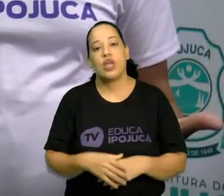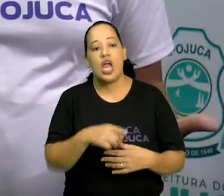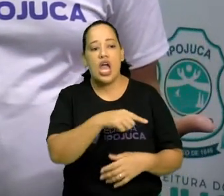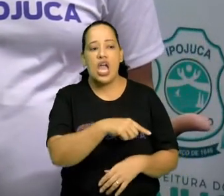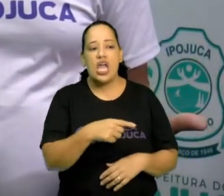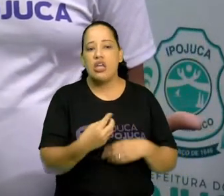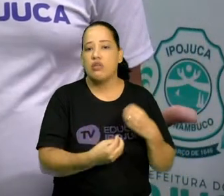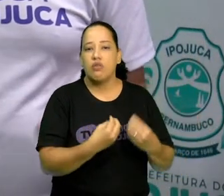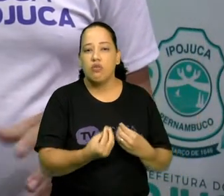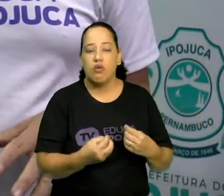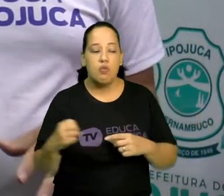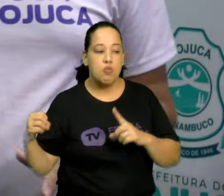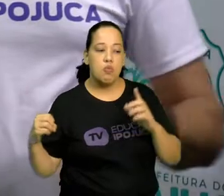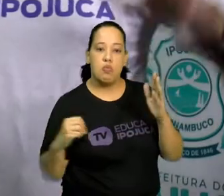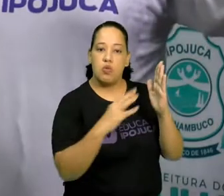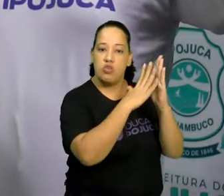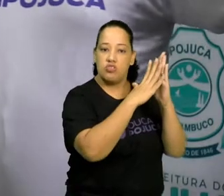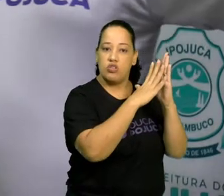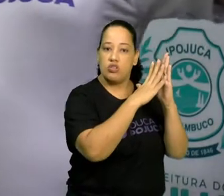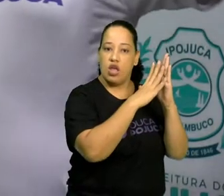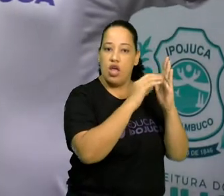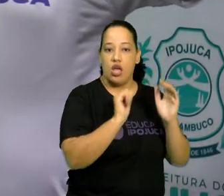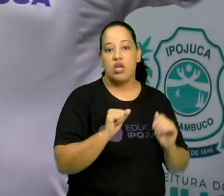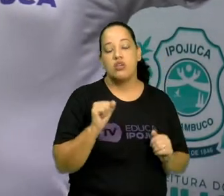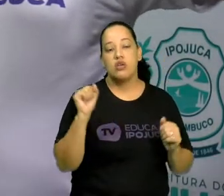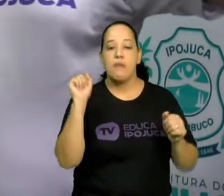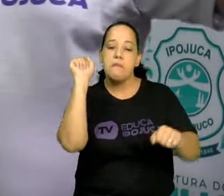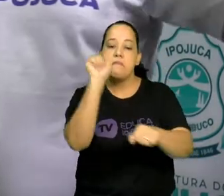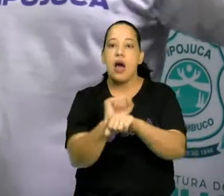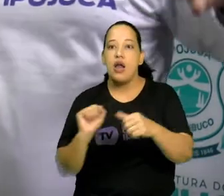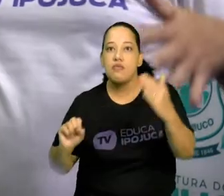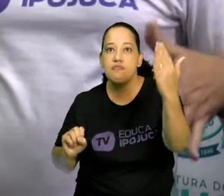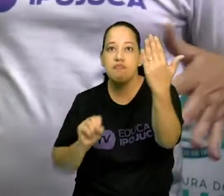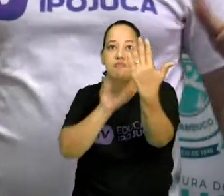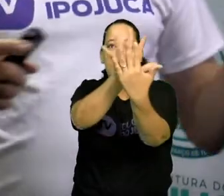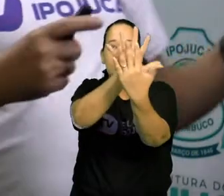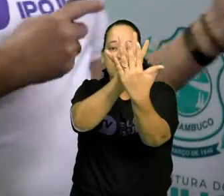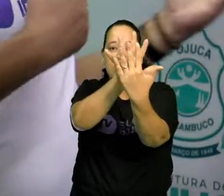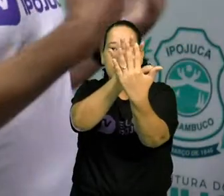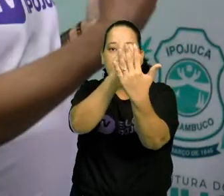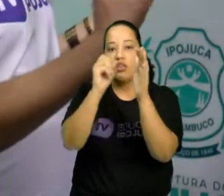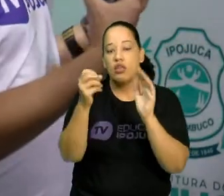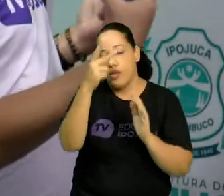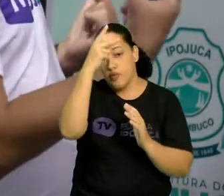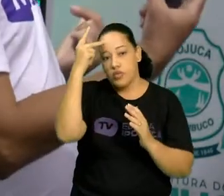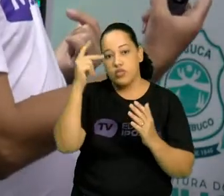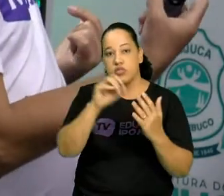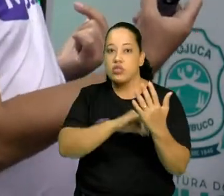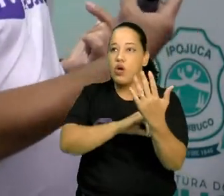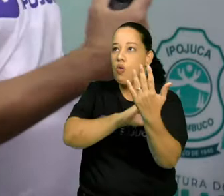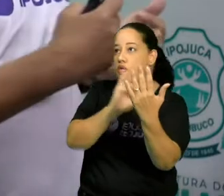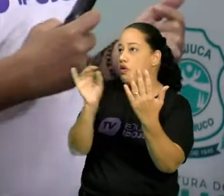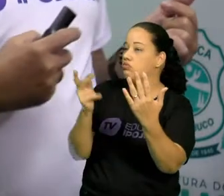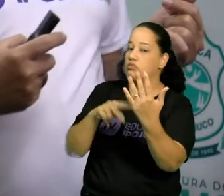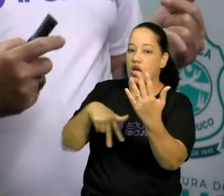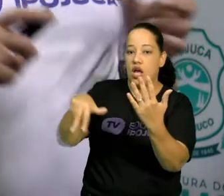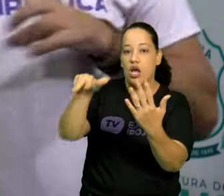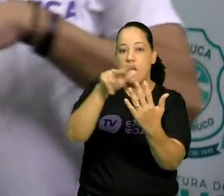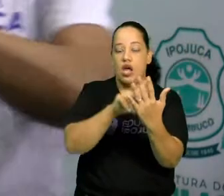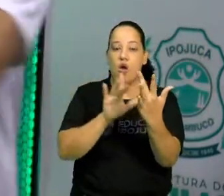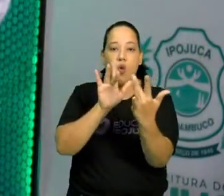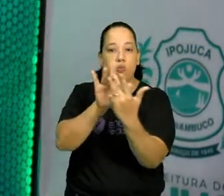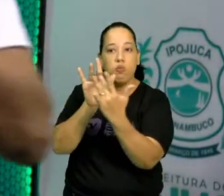de imagens de aperto no meio da cena de projeto um vídeo lá atrás e o ator interage com vídeo